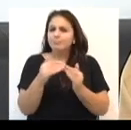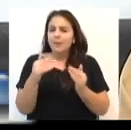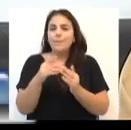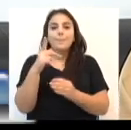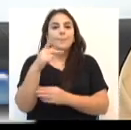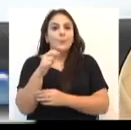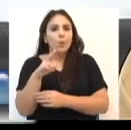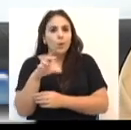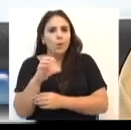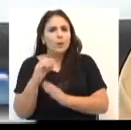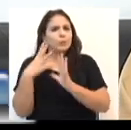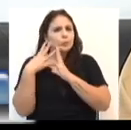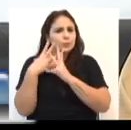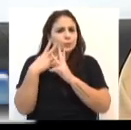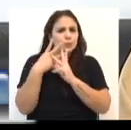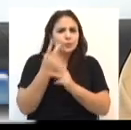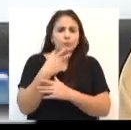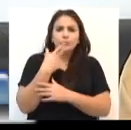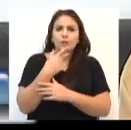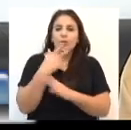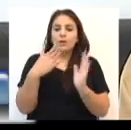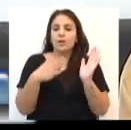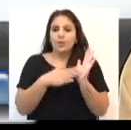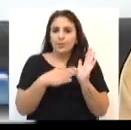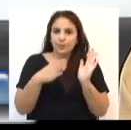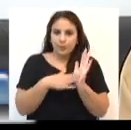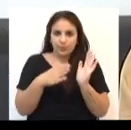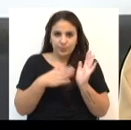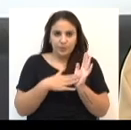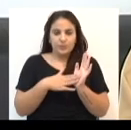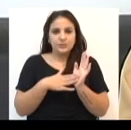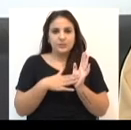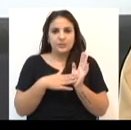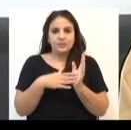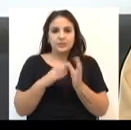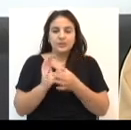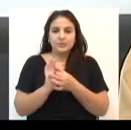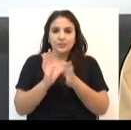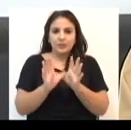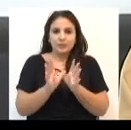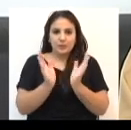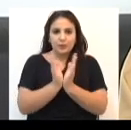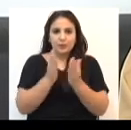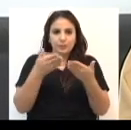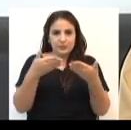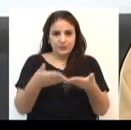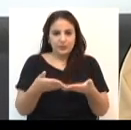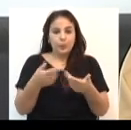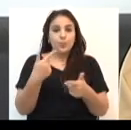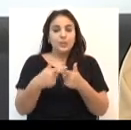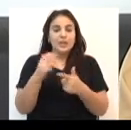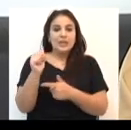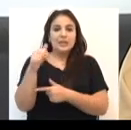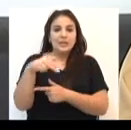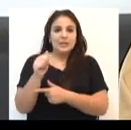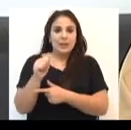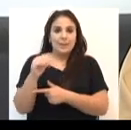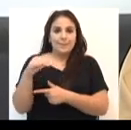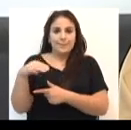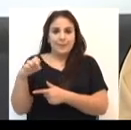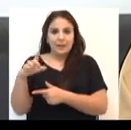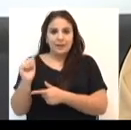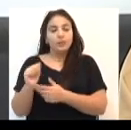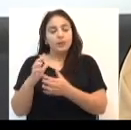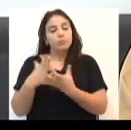mesmo, Paula. Tudo indica que a proposta será aprovada pela comissão, já que a senadora Ana Amélia Lemos emitiu parecer favorável